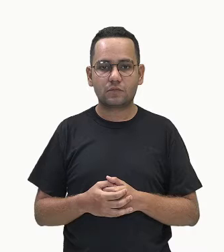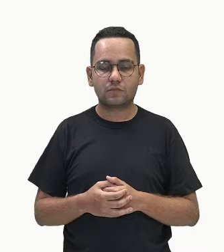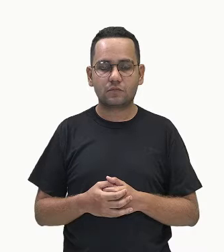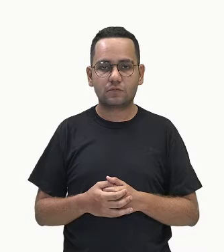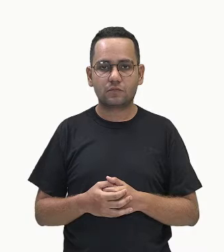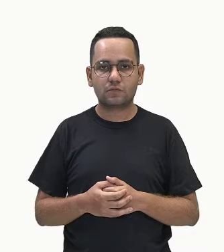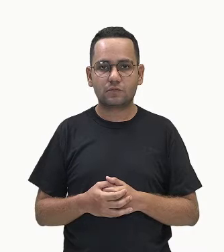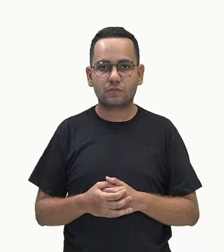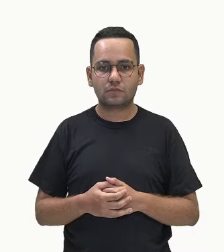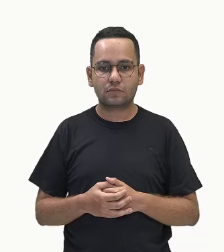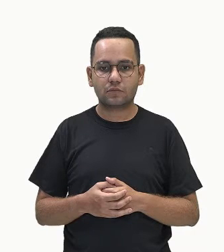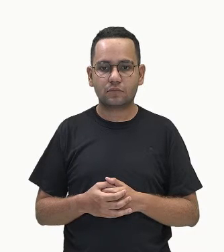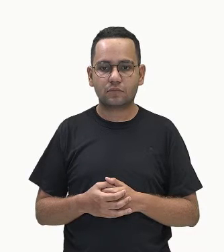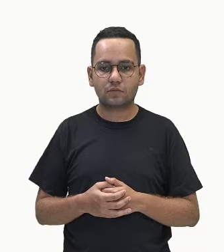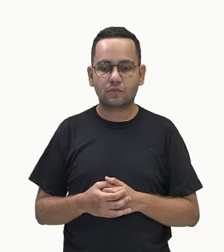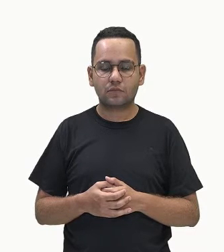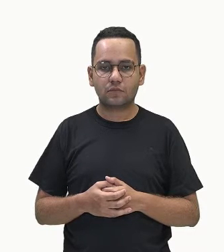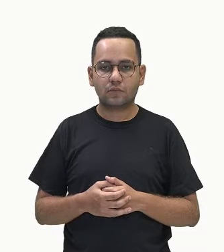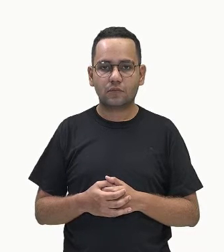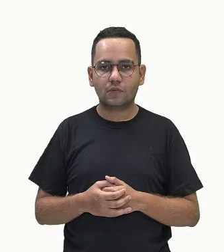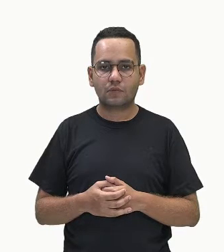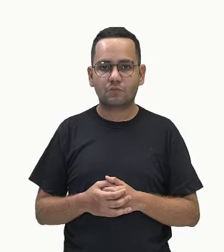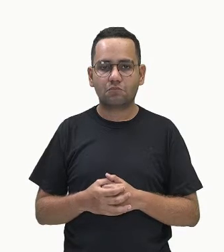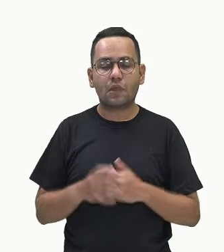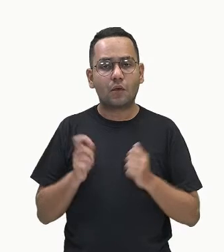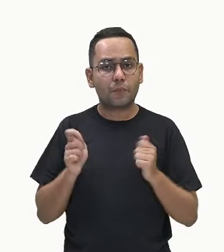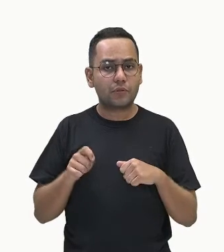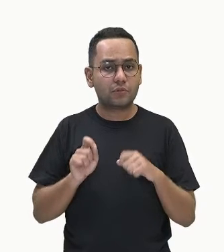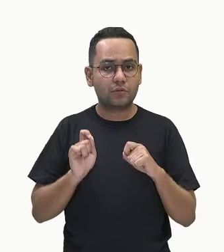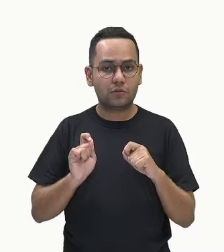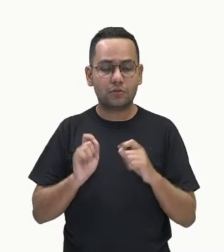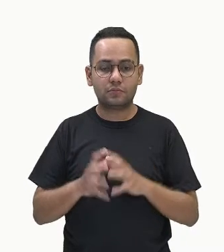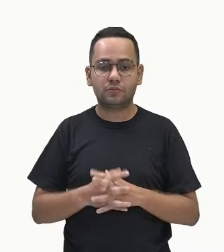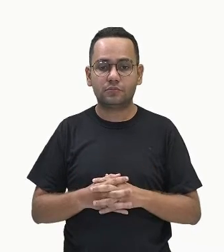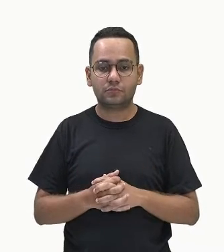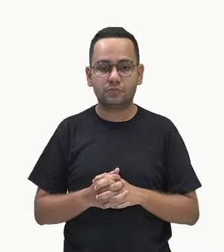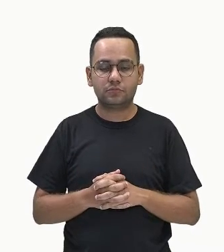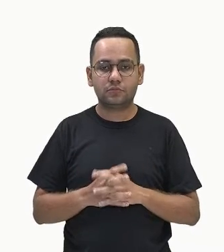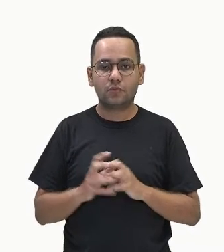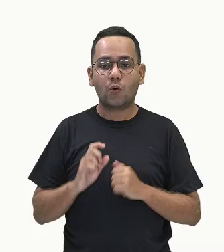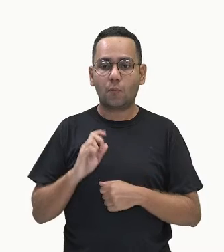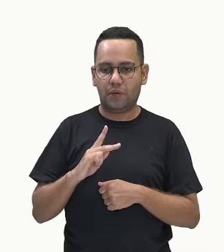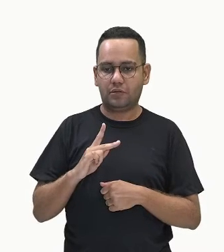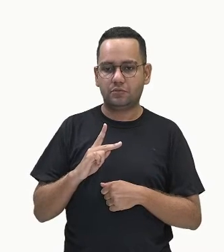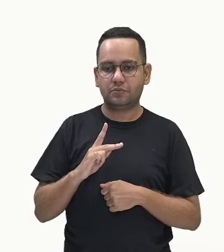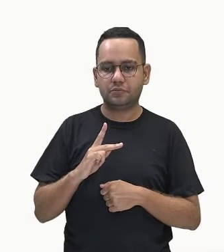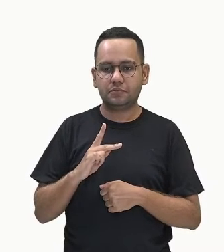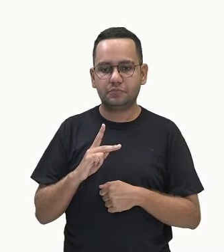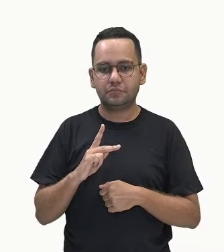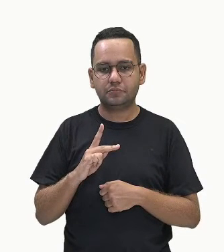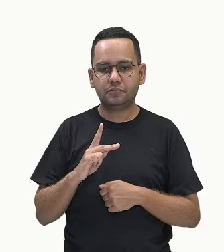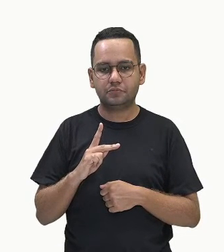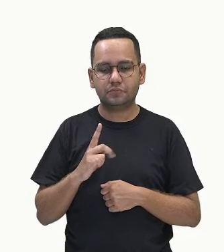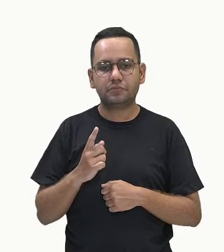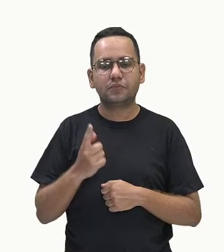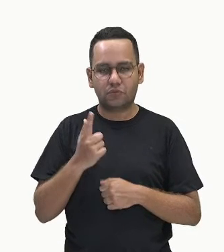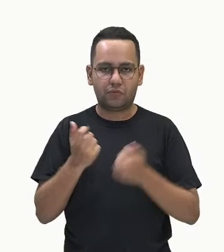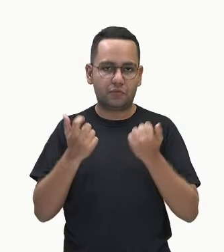podemos, atenção, o que nós podemos? Vamos colocar aqui no lugar do P o que a gente acabou de